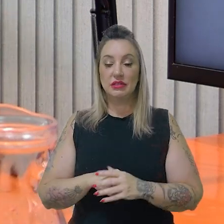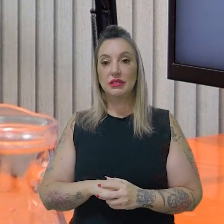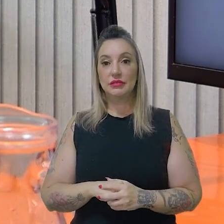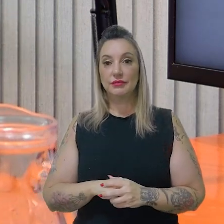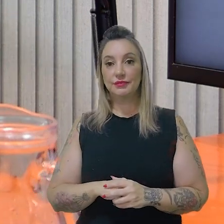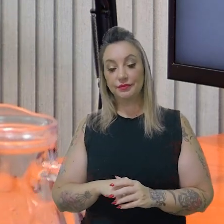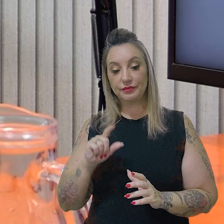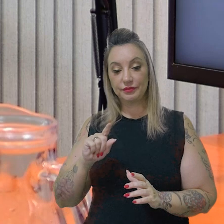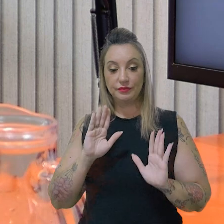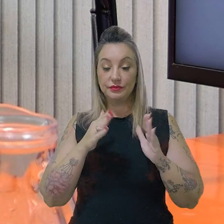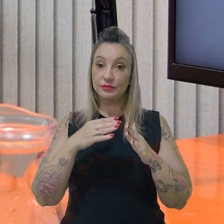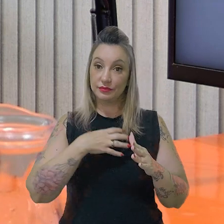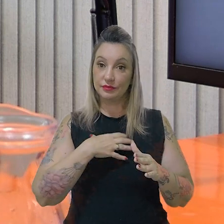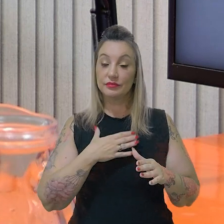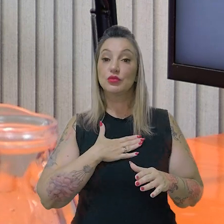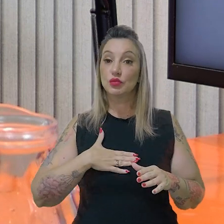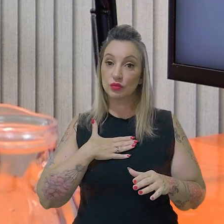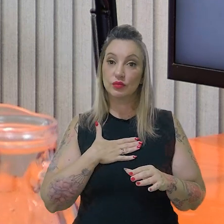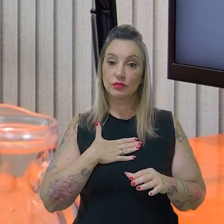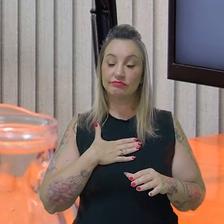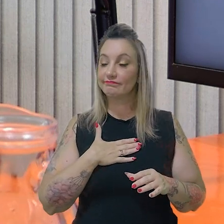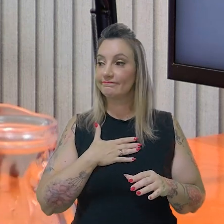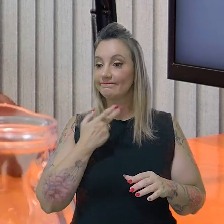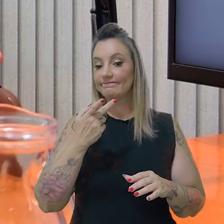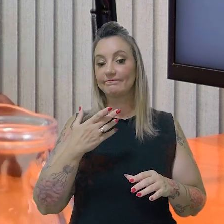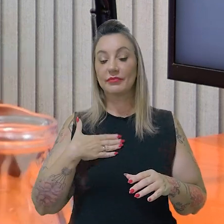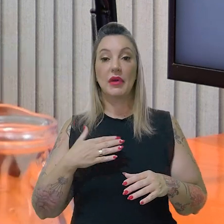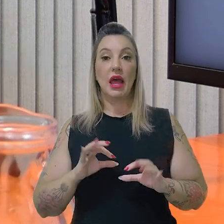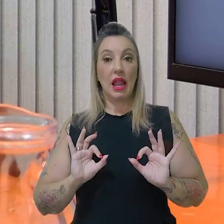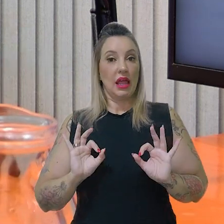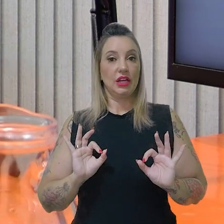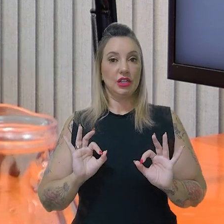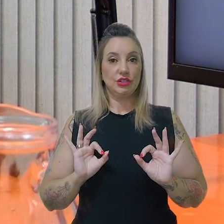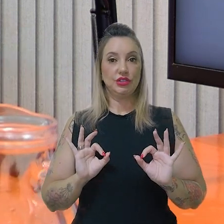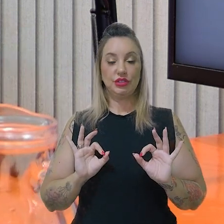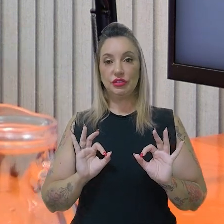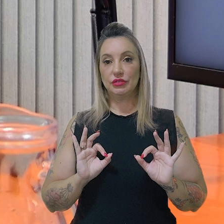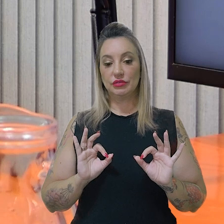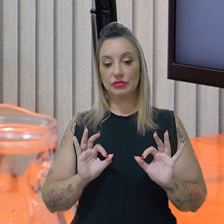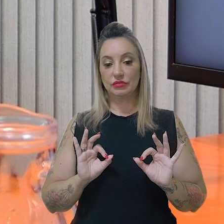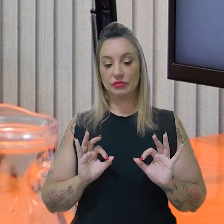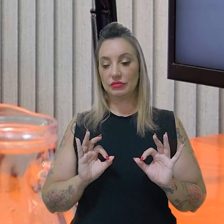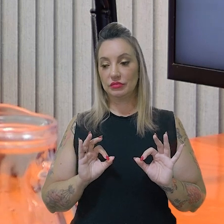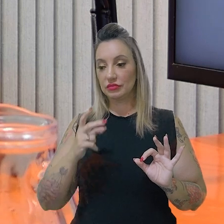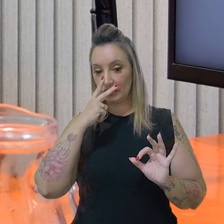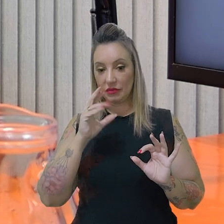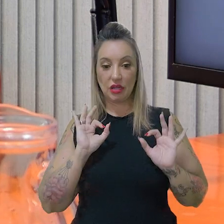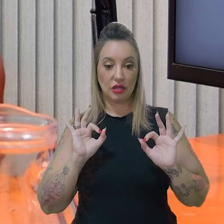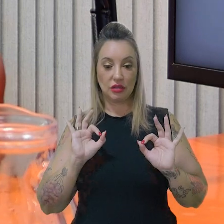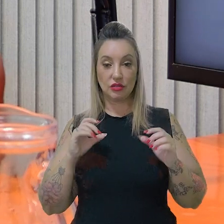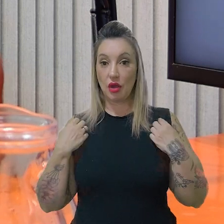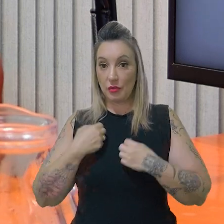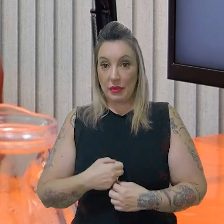direcionar com o seu gosto não tem como gélica eu quero ser mais elegante e achar que o elegante é só colocar um